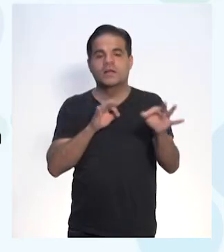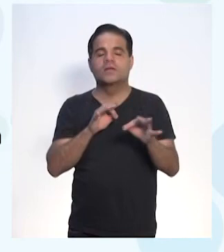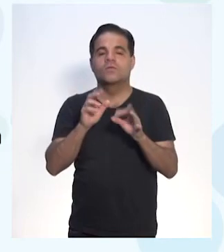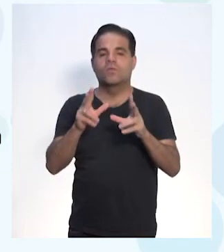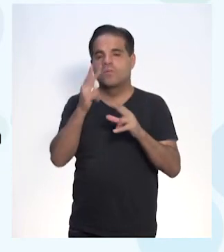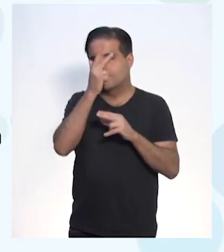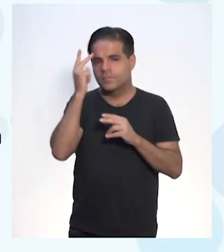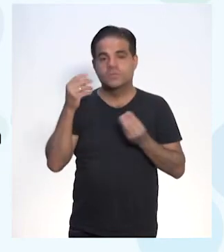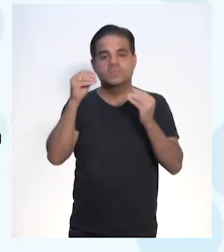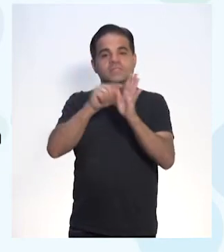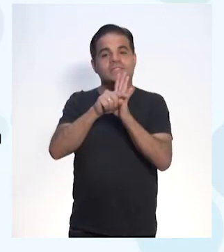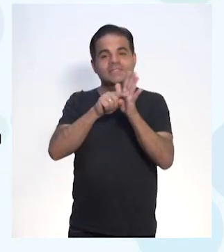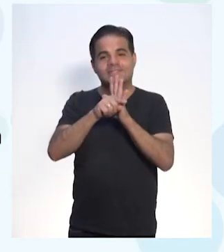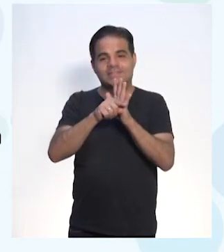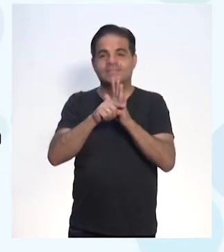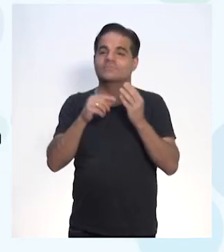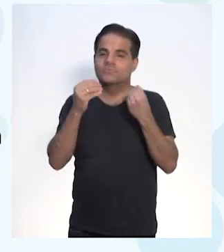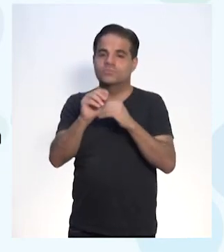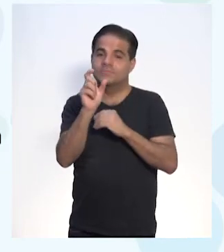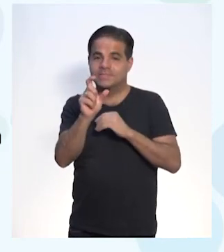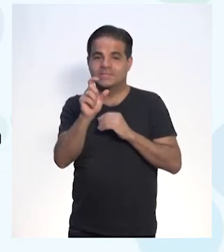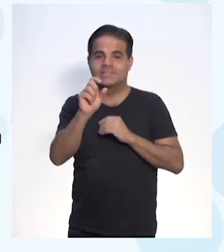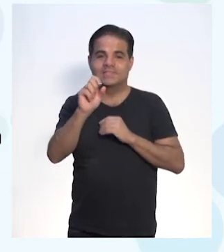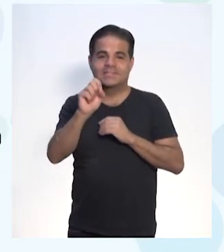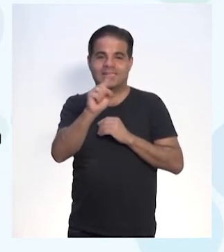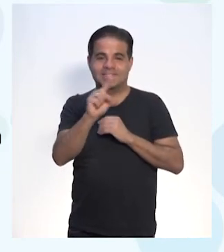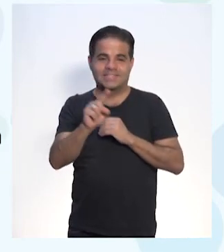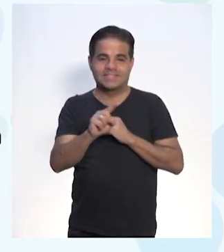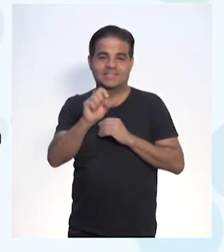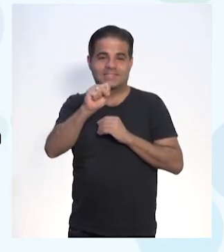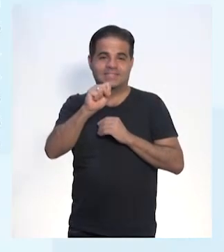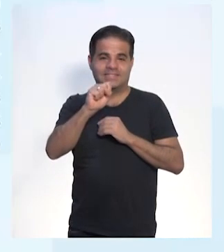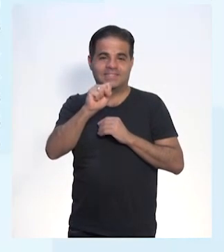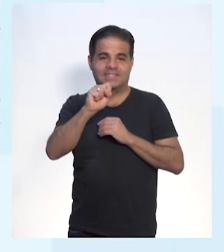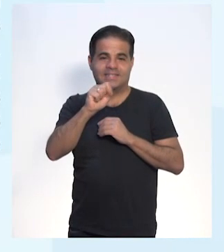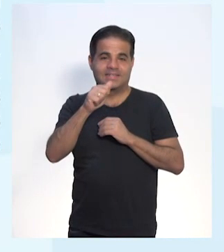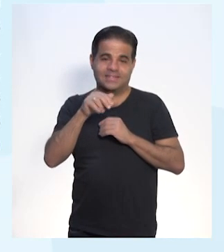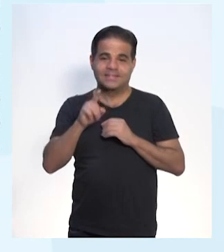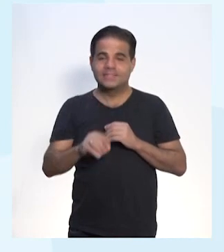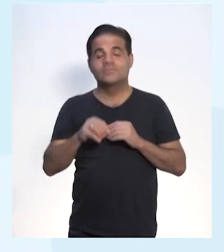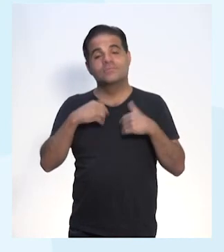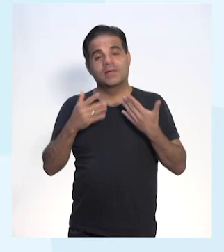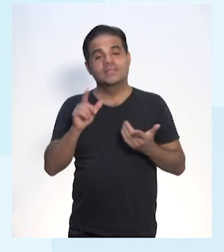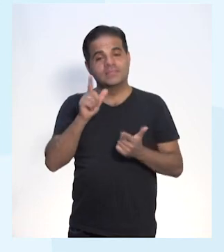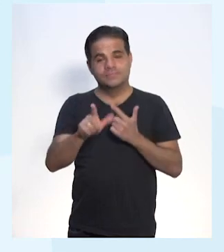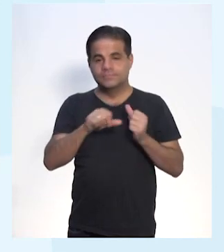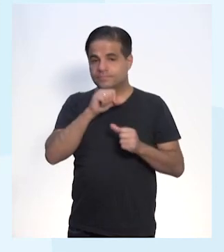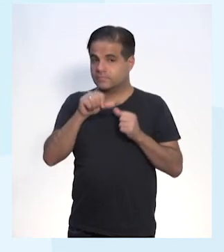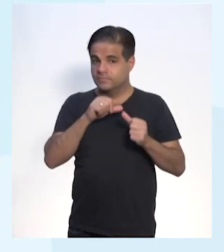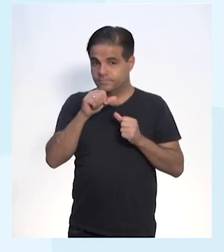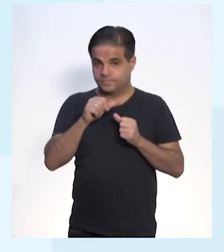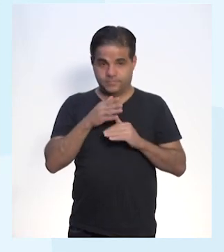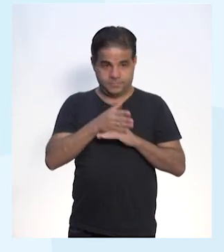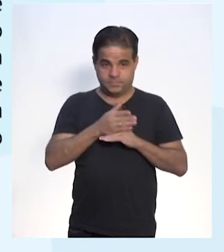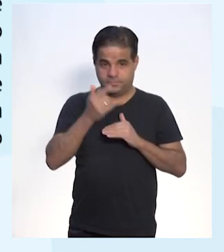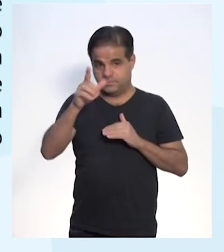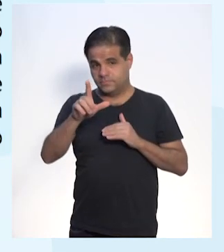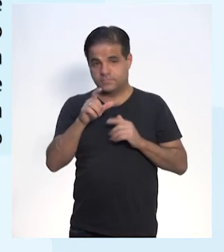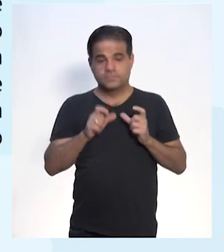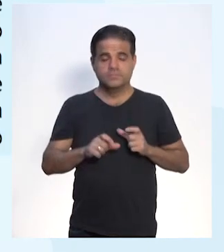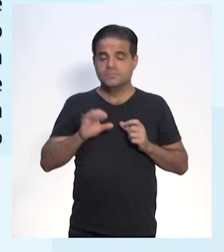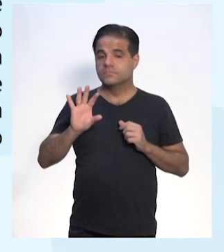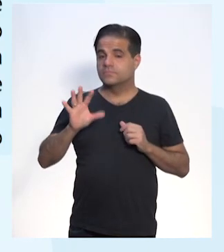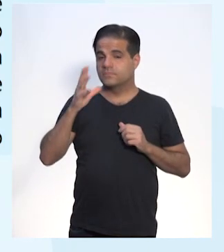repararem, vou até voltar porque a gente mostra ao vivo. Tema da aula, prólogo e crônica. Eu recebi também prólogo e conto,